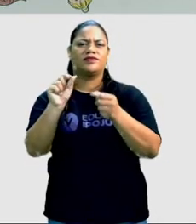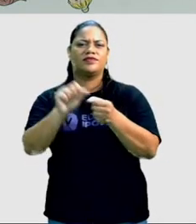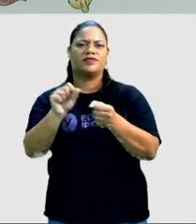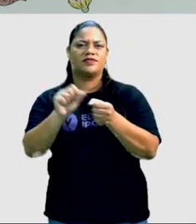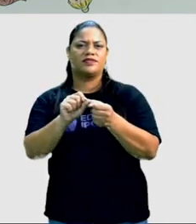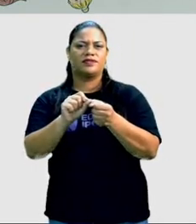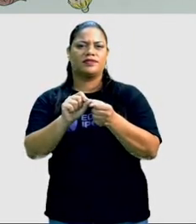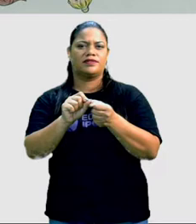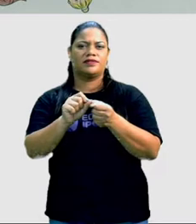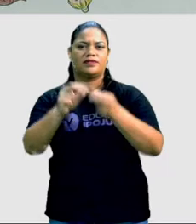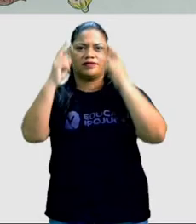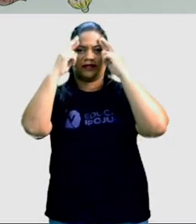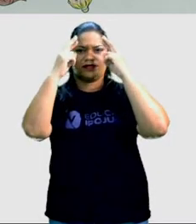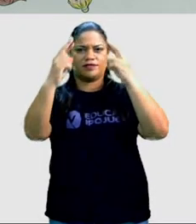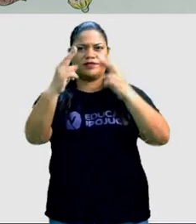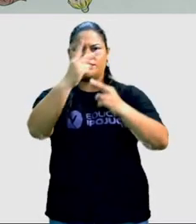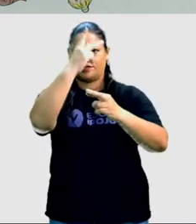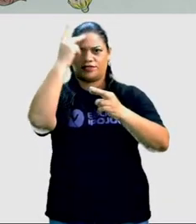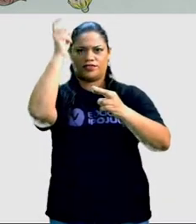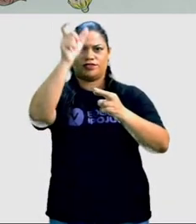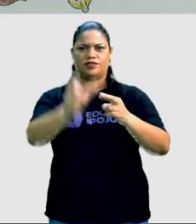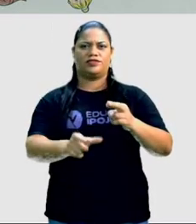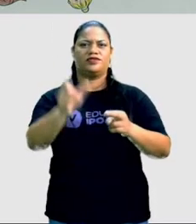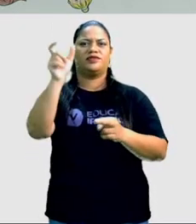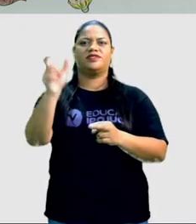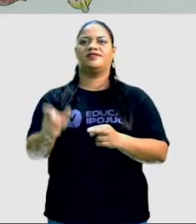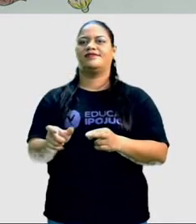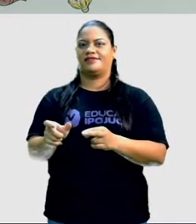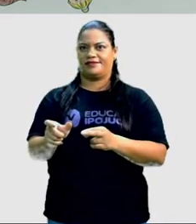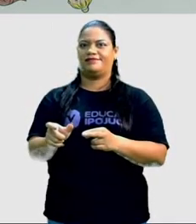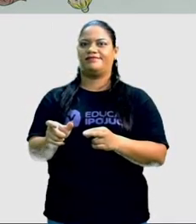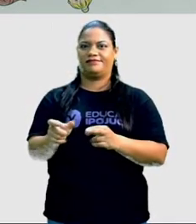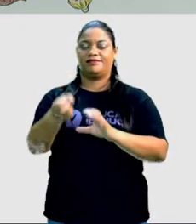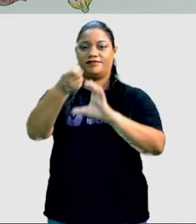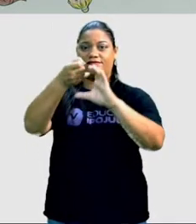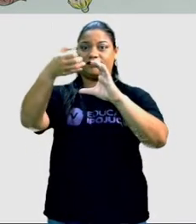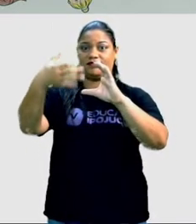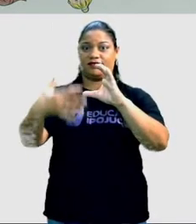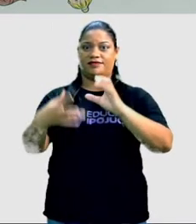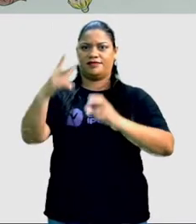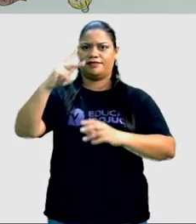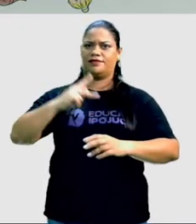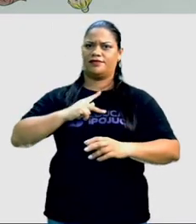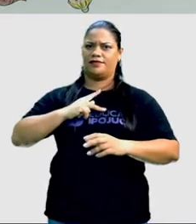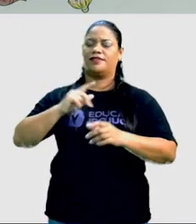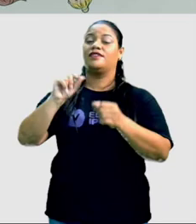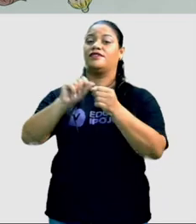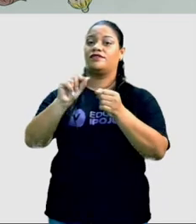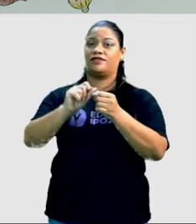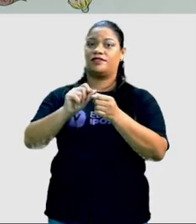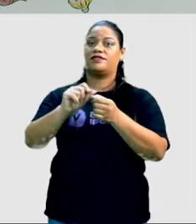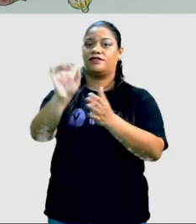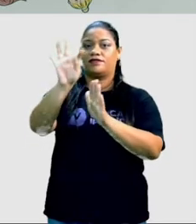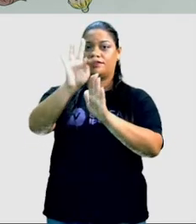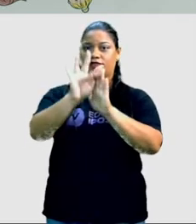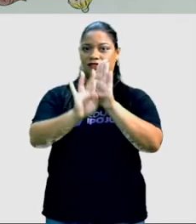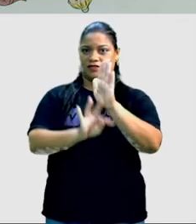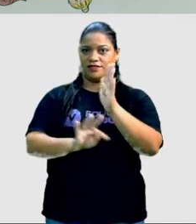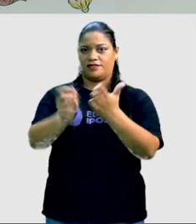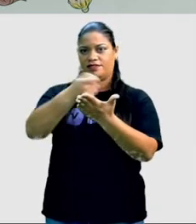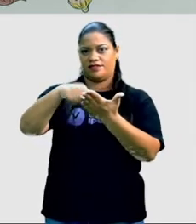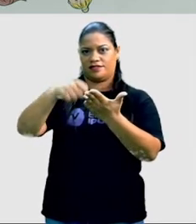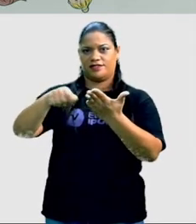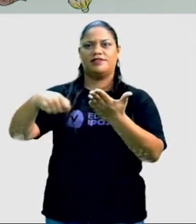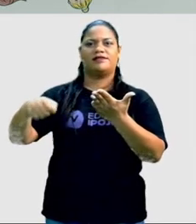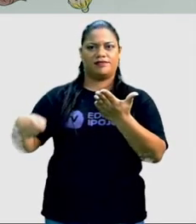fazer para respeitar as pessoas do jeito que elas são. Escreva um pequeno texto falando sobre o respeito e a